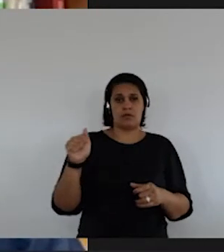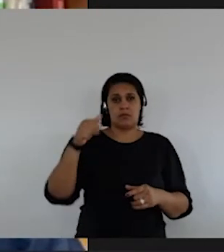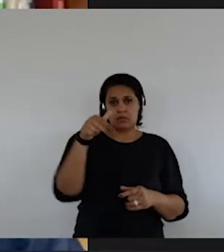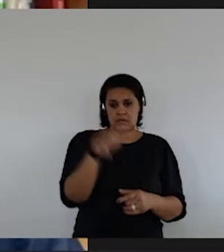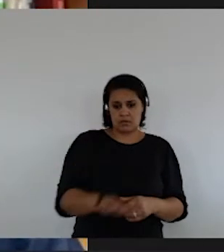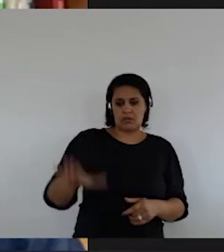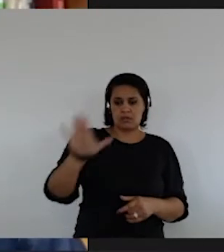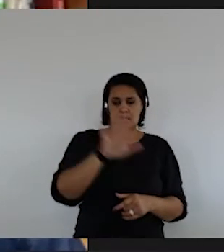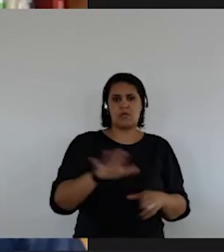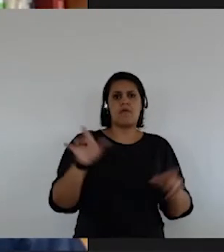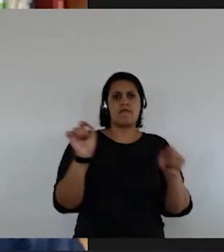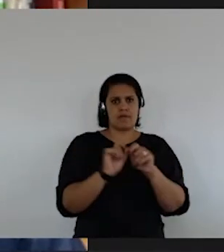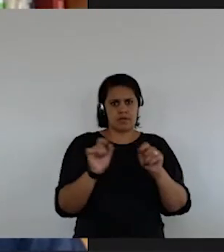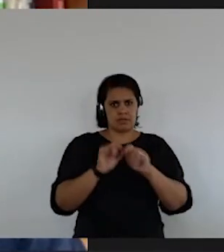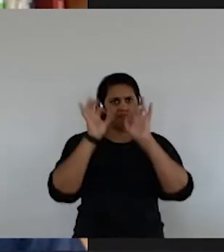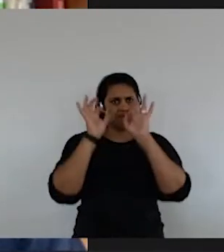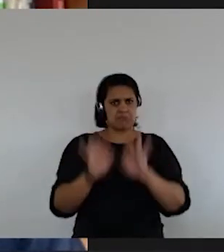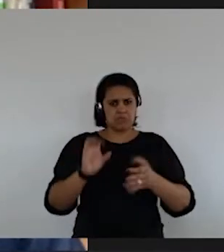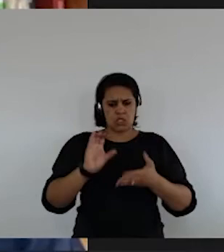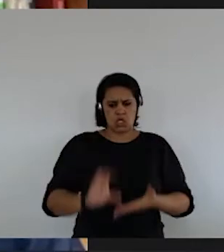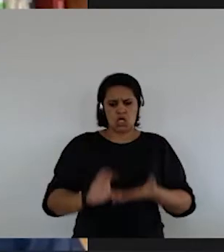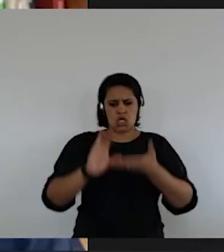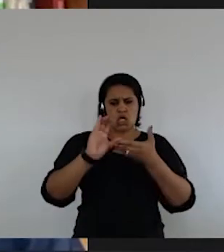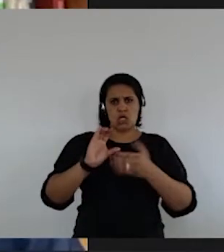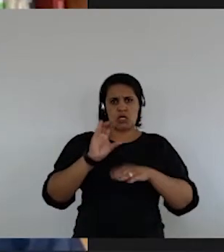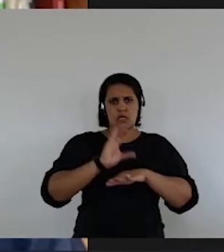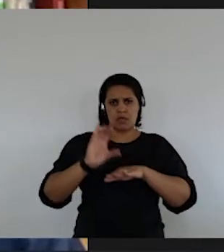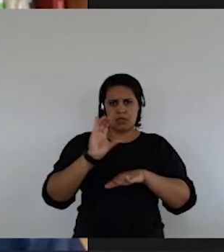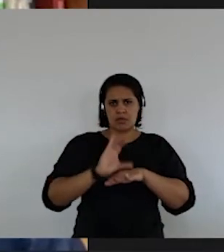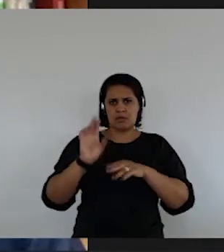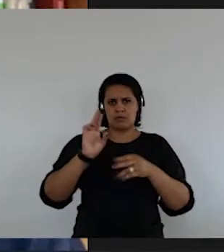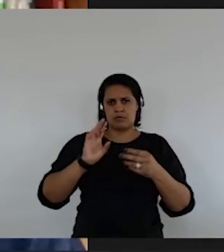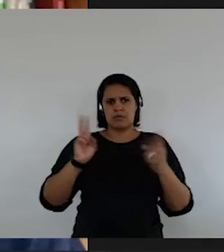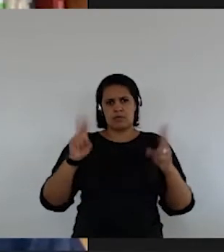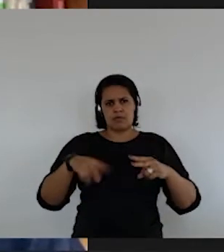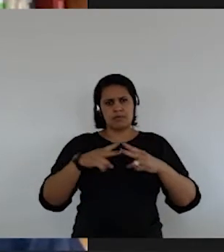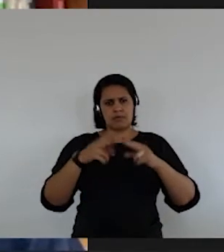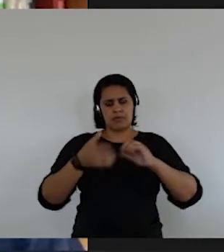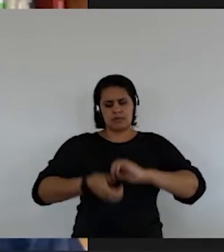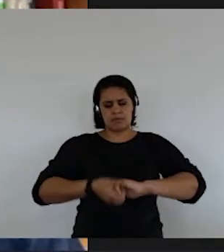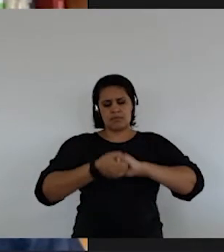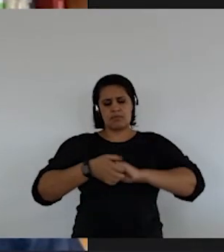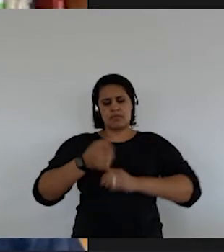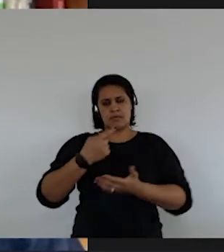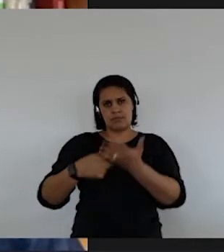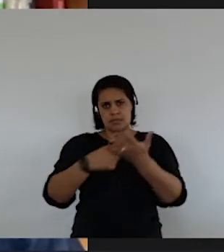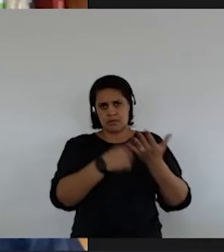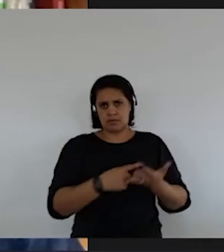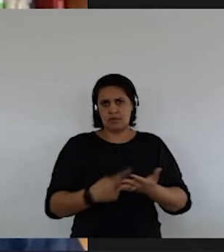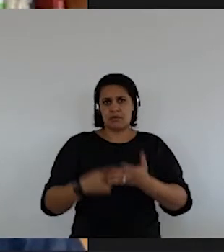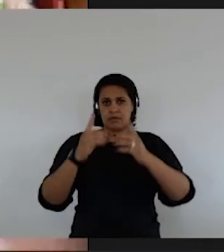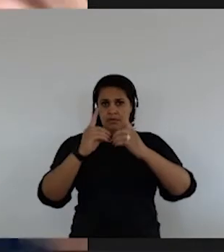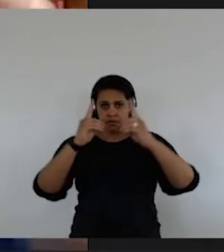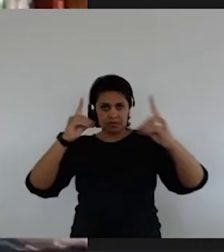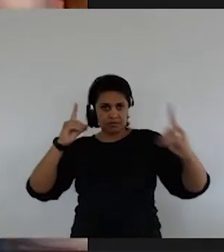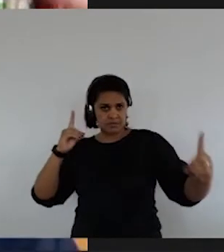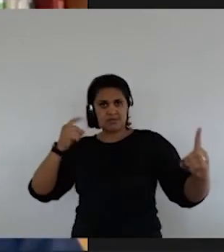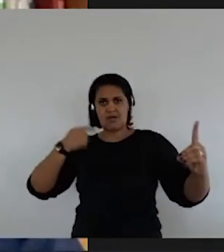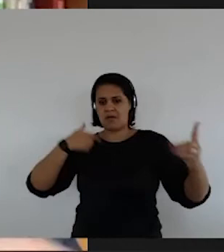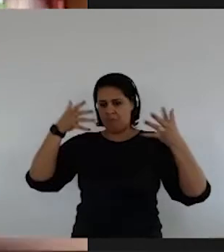juntamente com o CNJ, um curso de mediação à distância, que eu estou também participando modestamente da sua